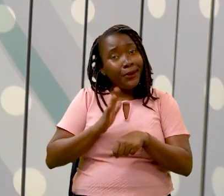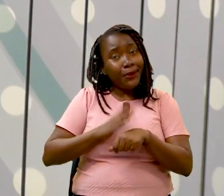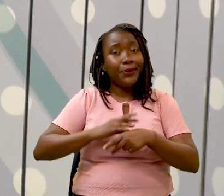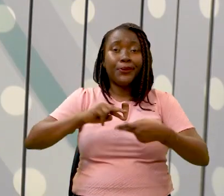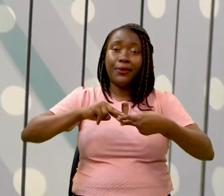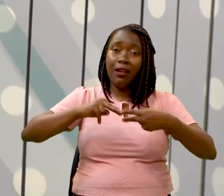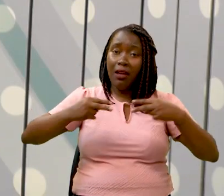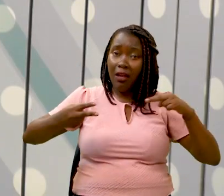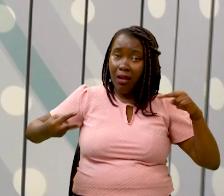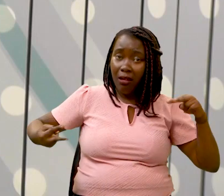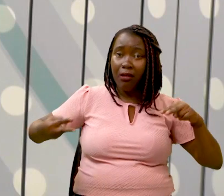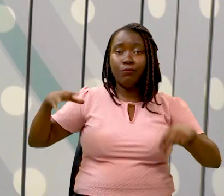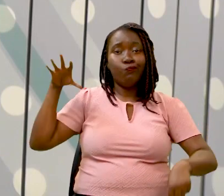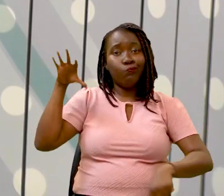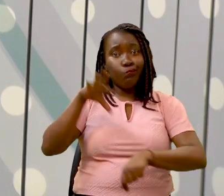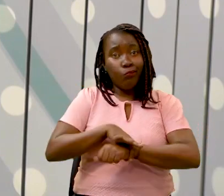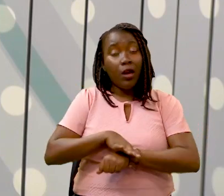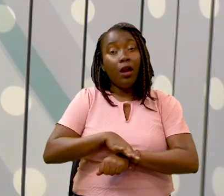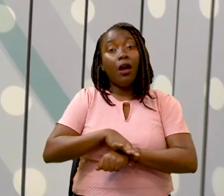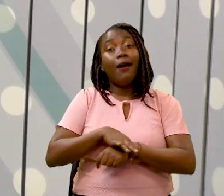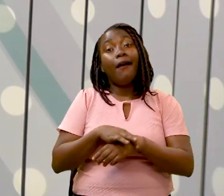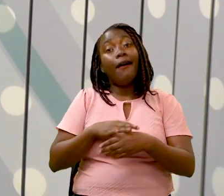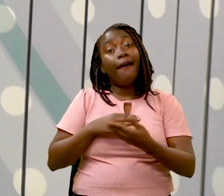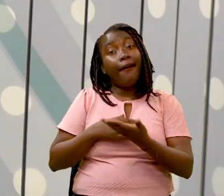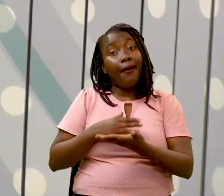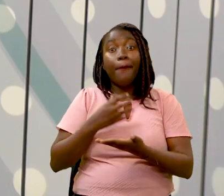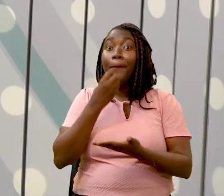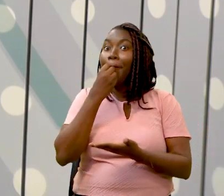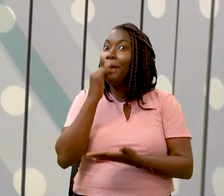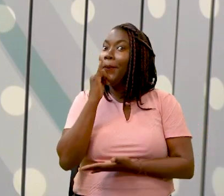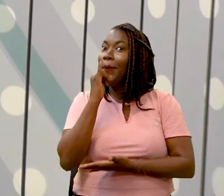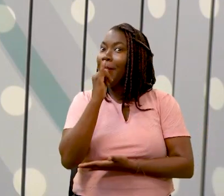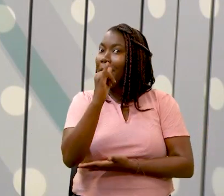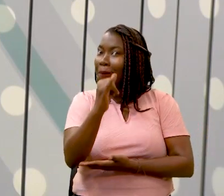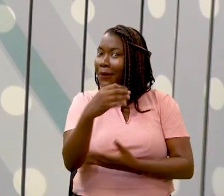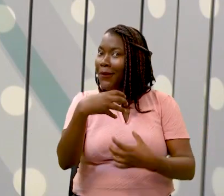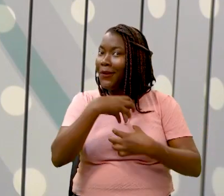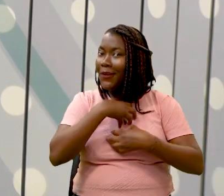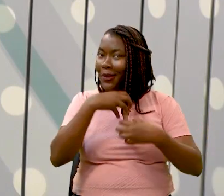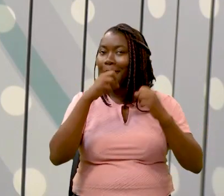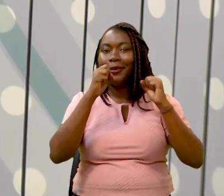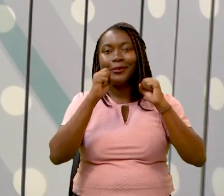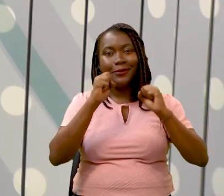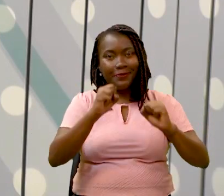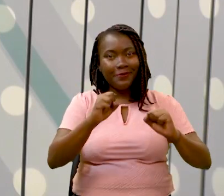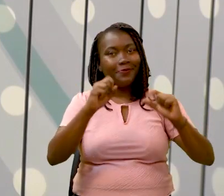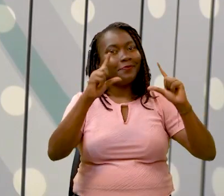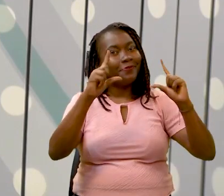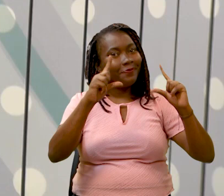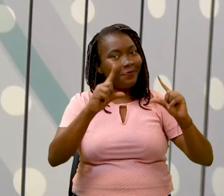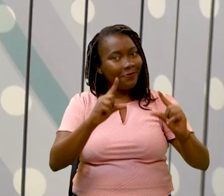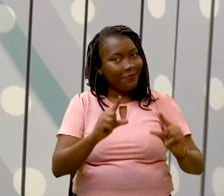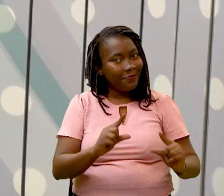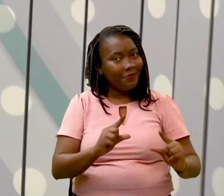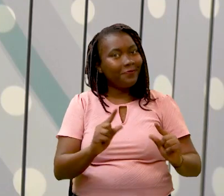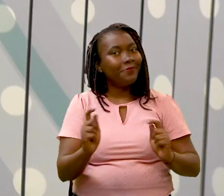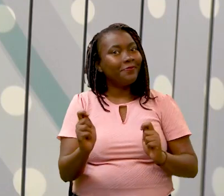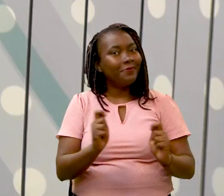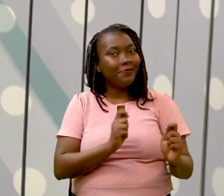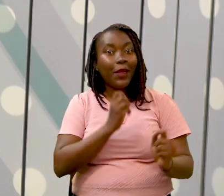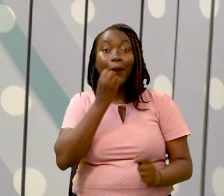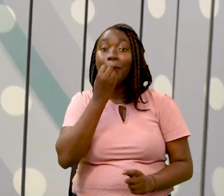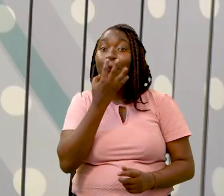genética, crônica, a enxaqueca, né, há uma boa notícia. Os sintomas, eles podem ser amenizados com uma